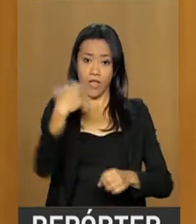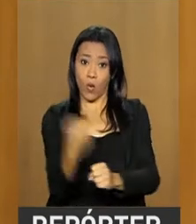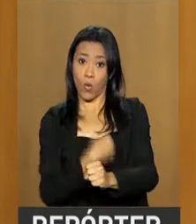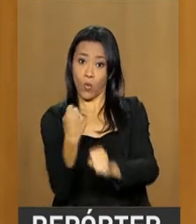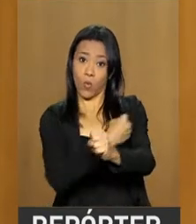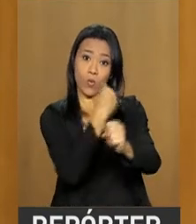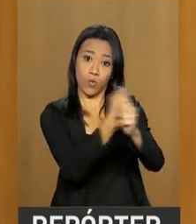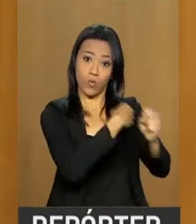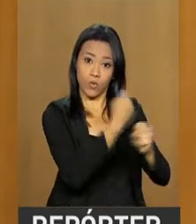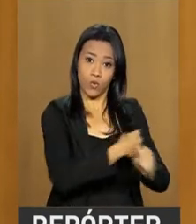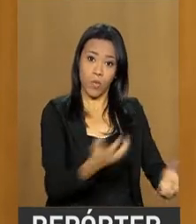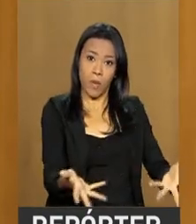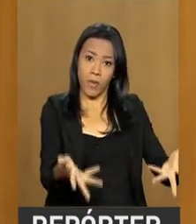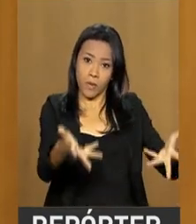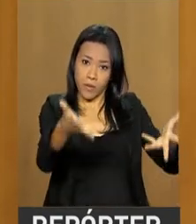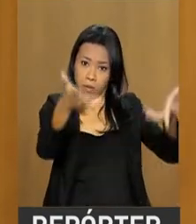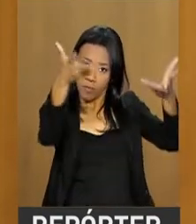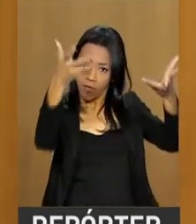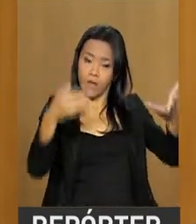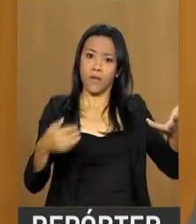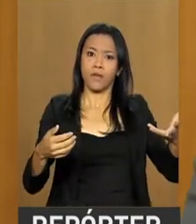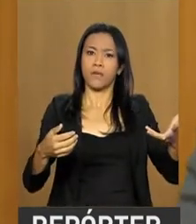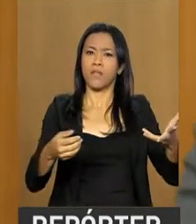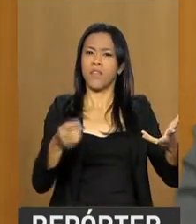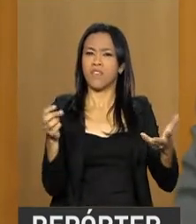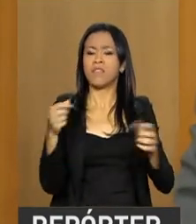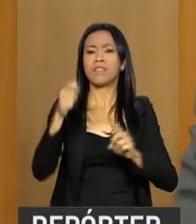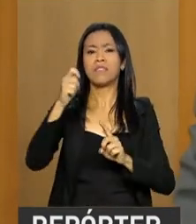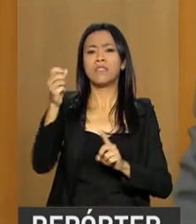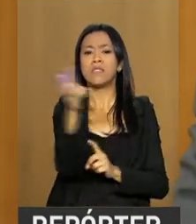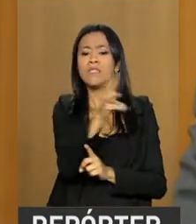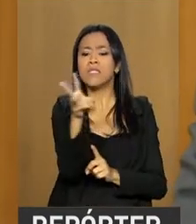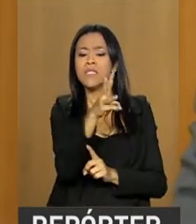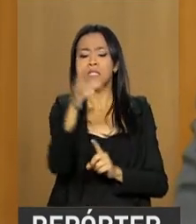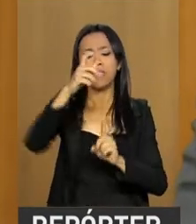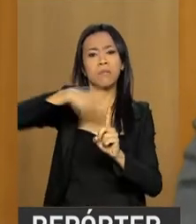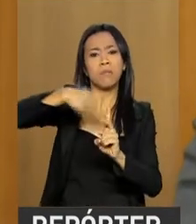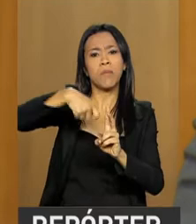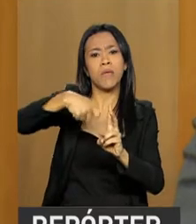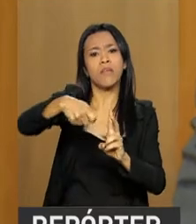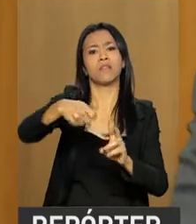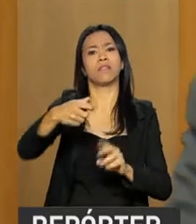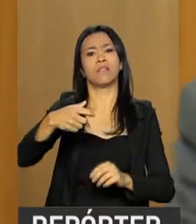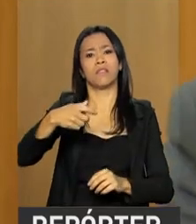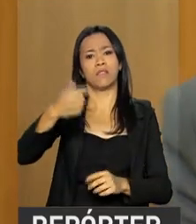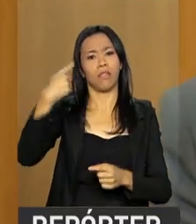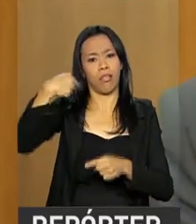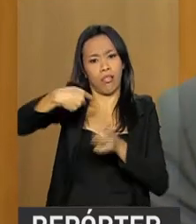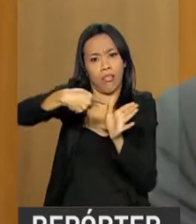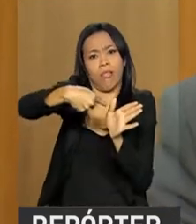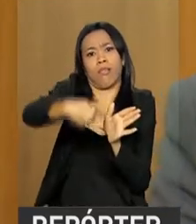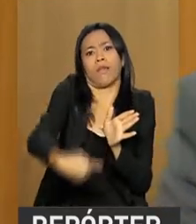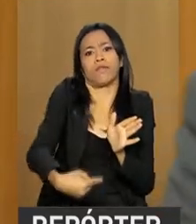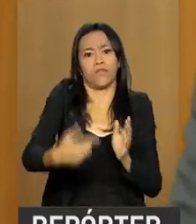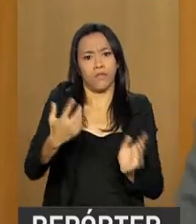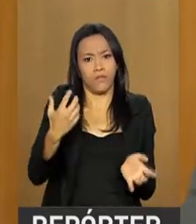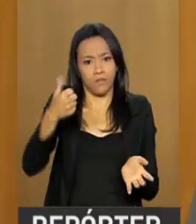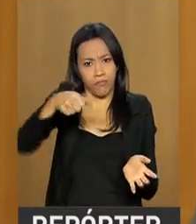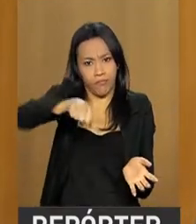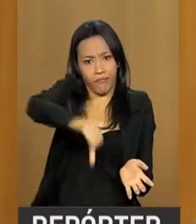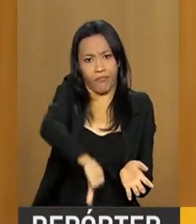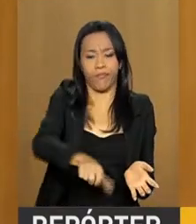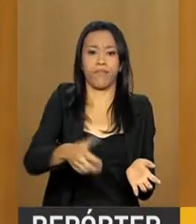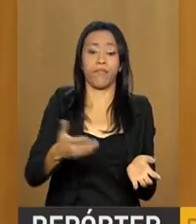que nós estávamos há 33 meses com números negativos, né?